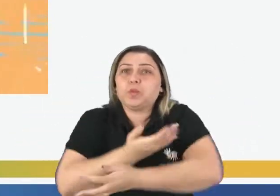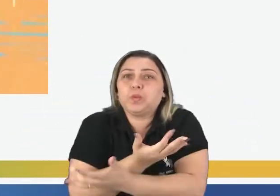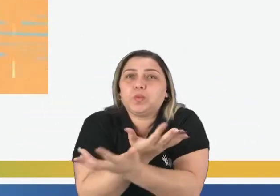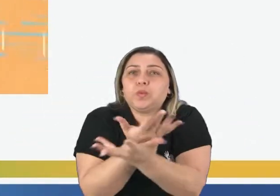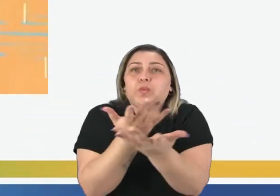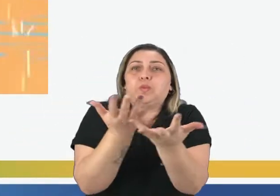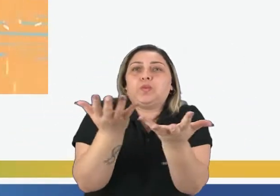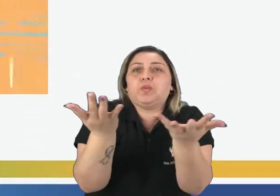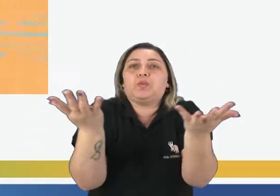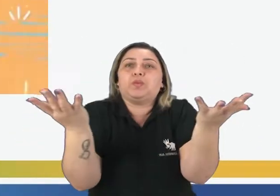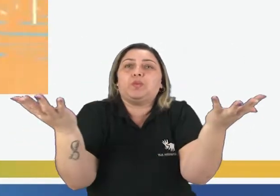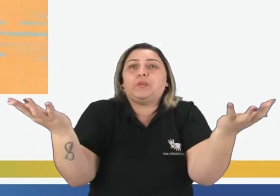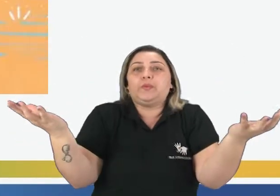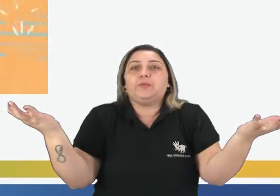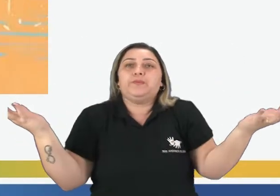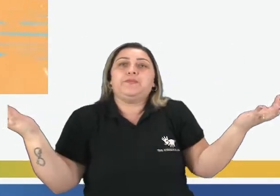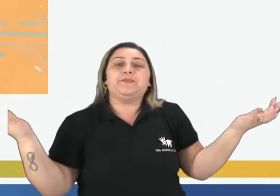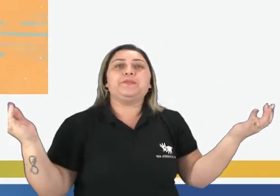florir.